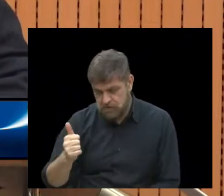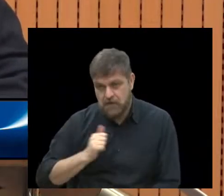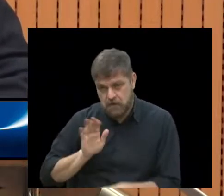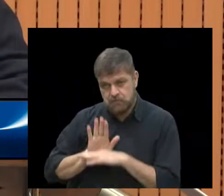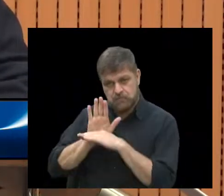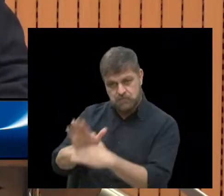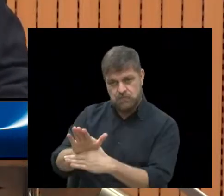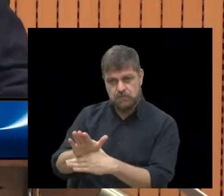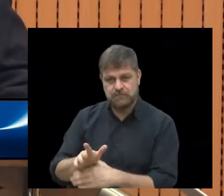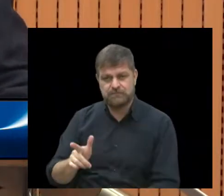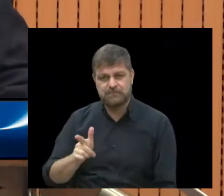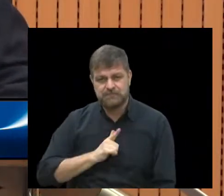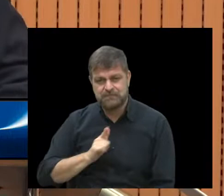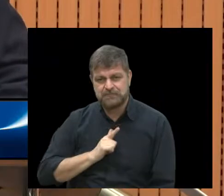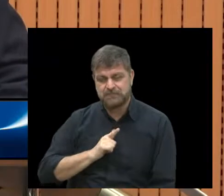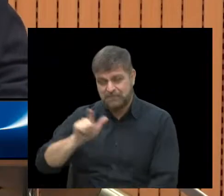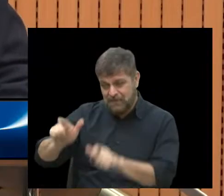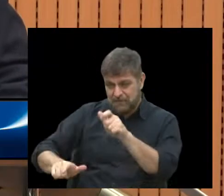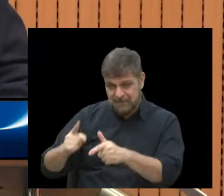998-30-2909, para demandas.